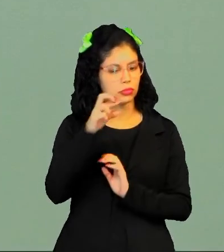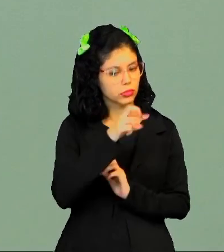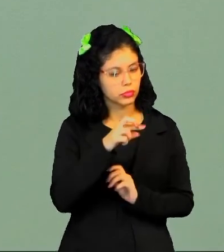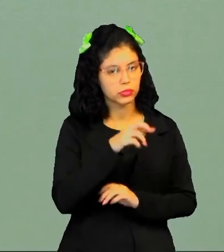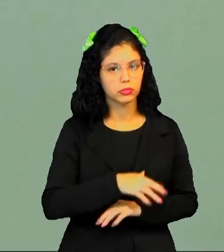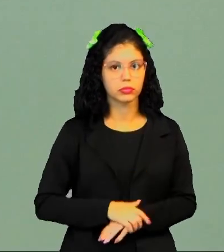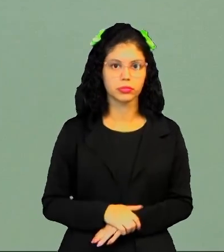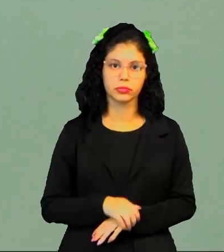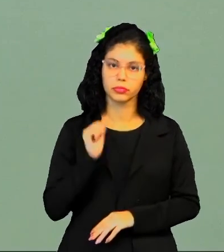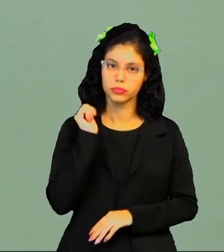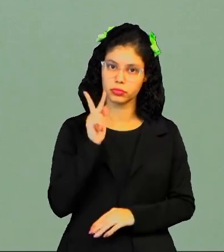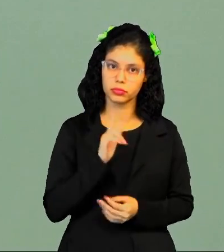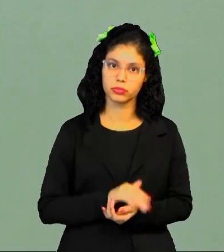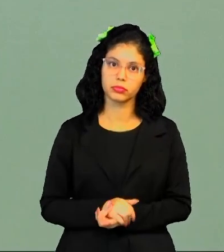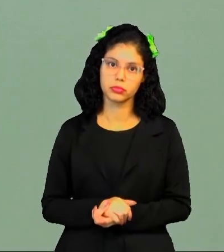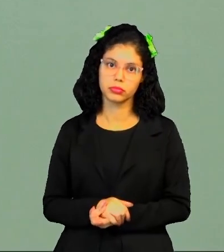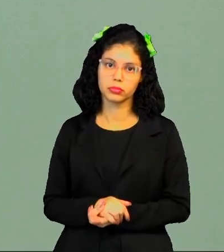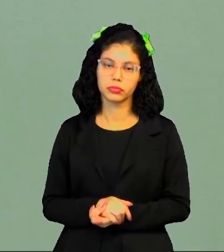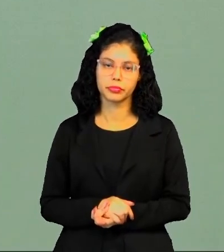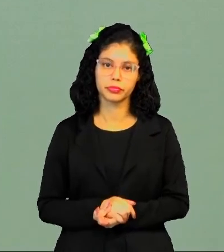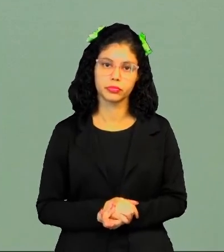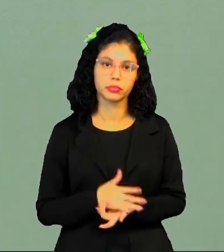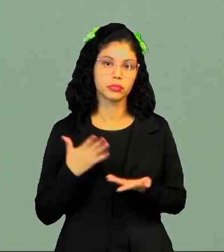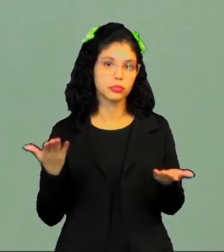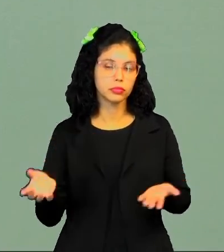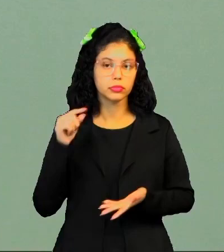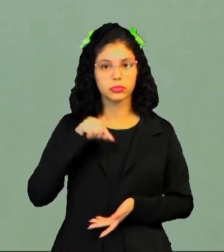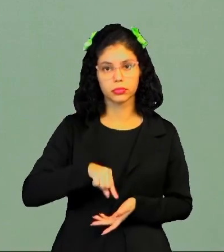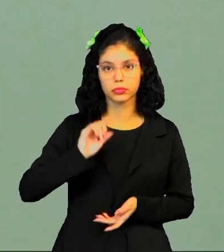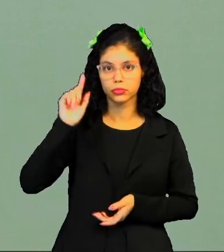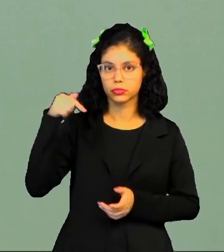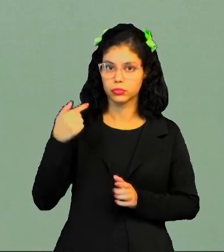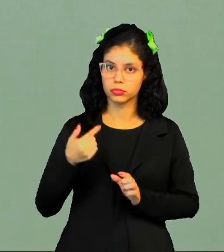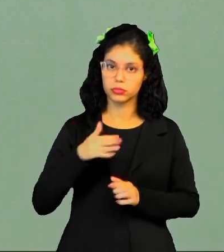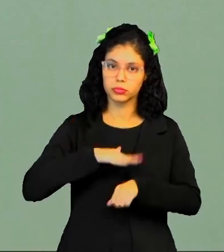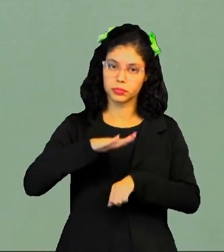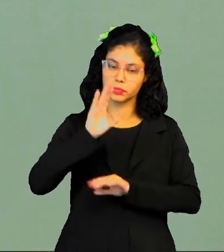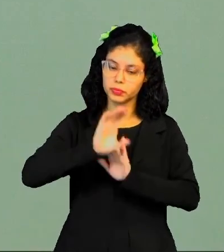análise, ok? Para ter acesso